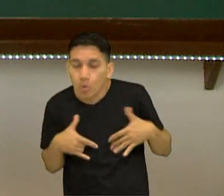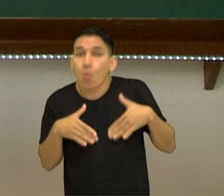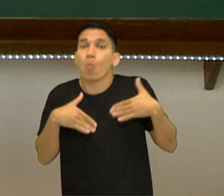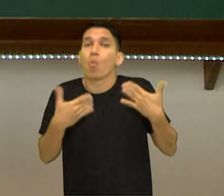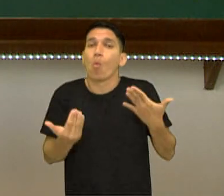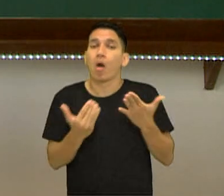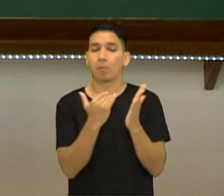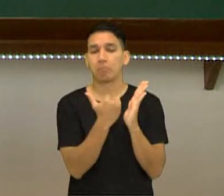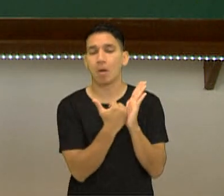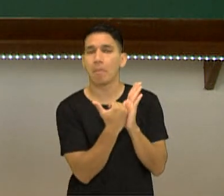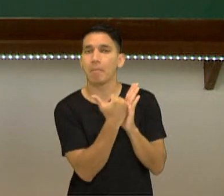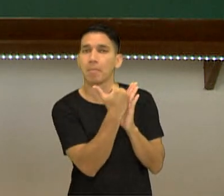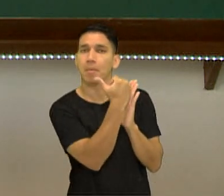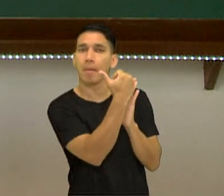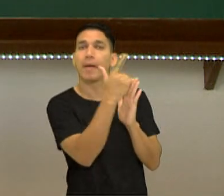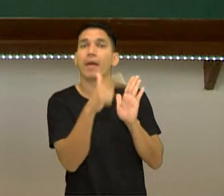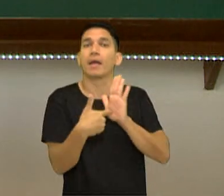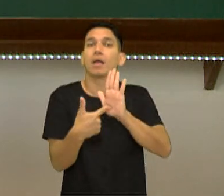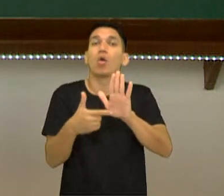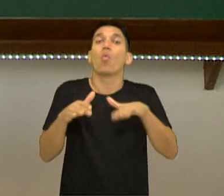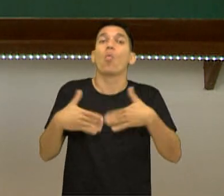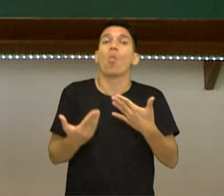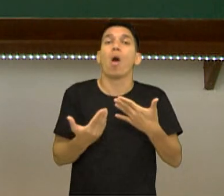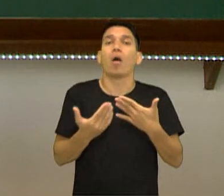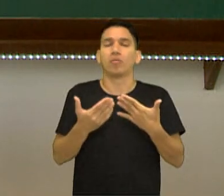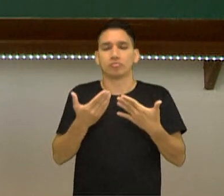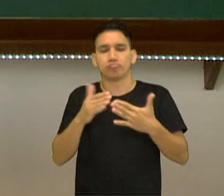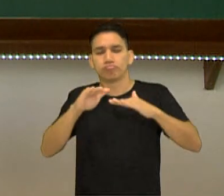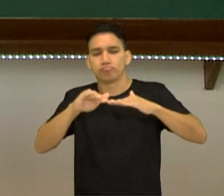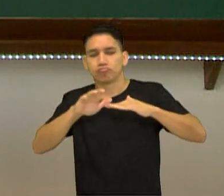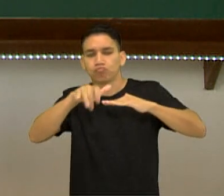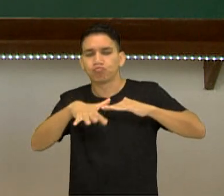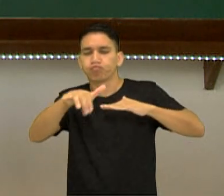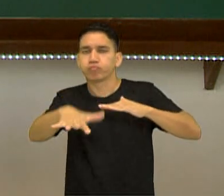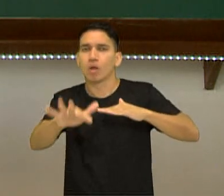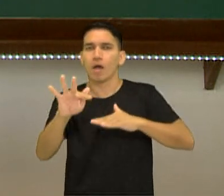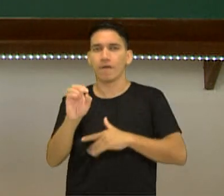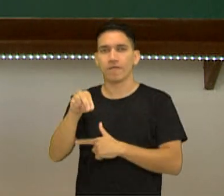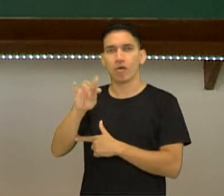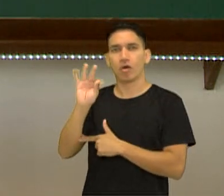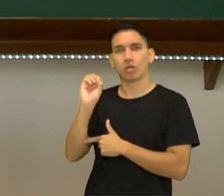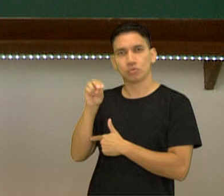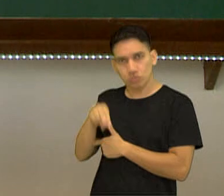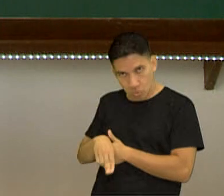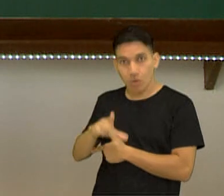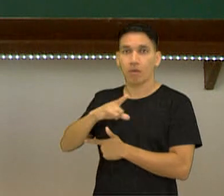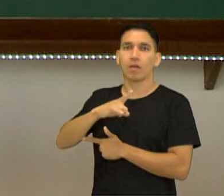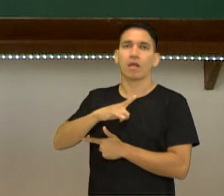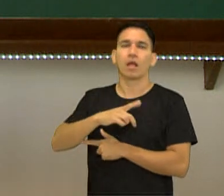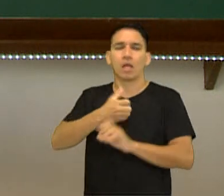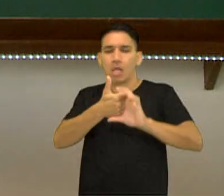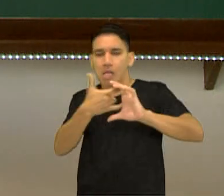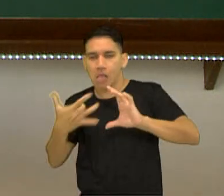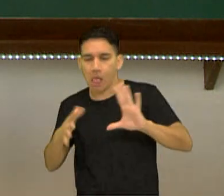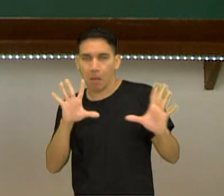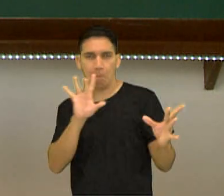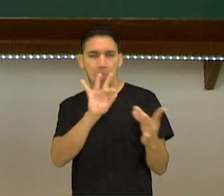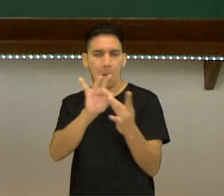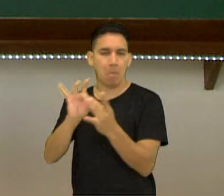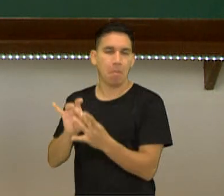ele está aí emitindo, qual é a frequência de onda que emite esse fóton, e a gente vai ter espectros para as